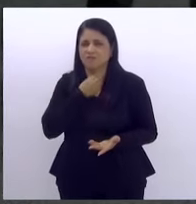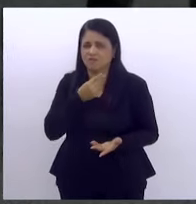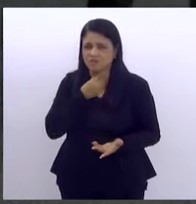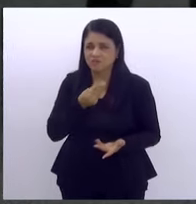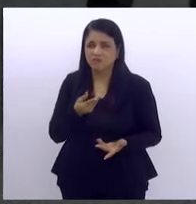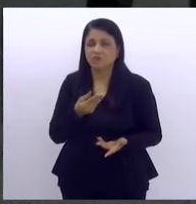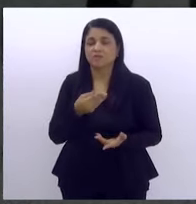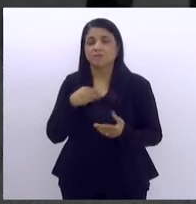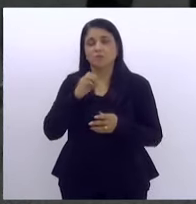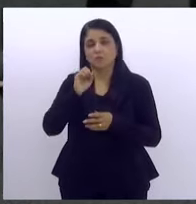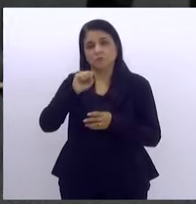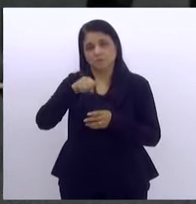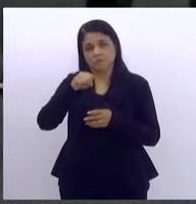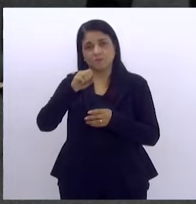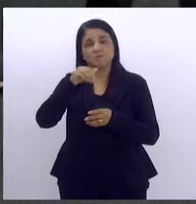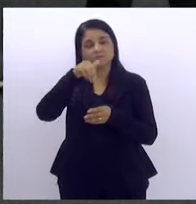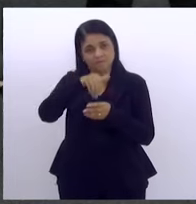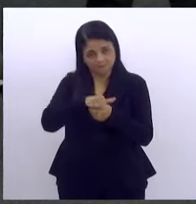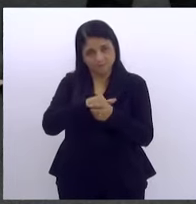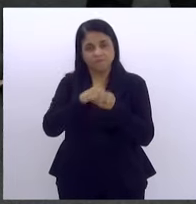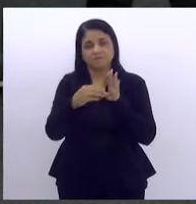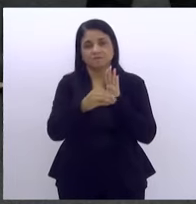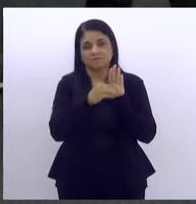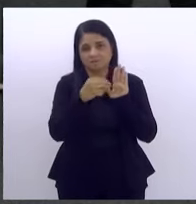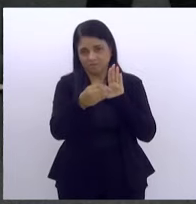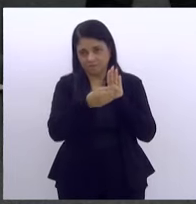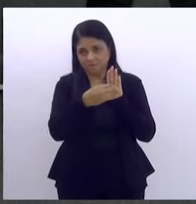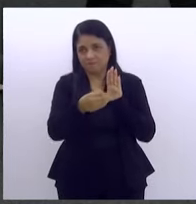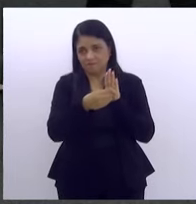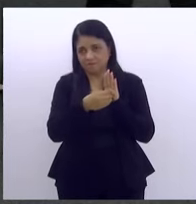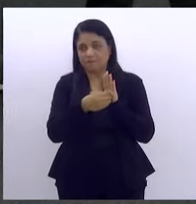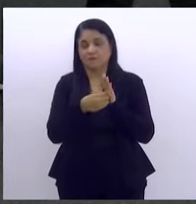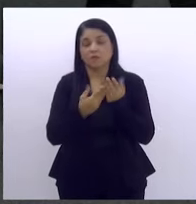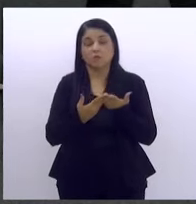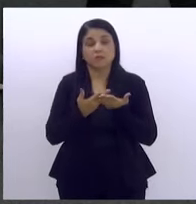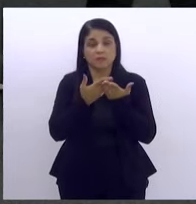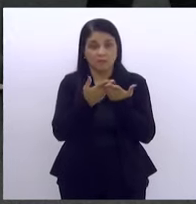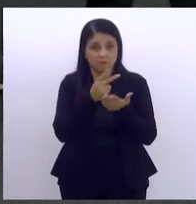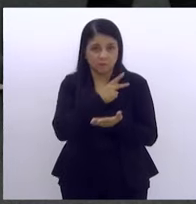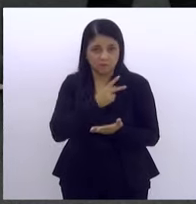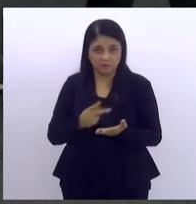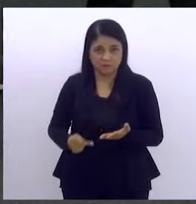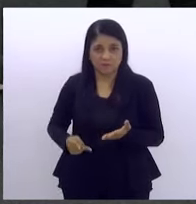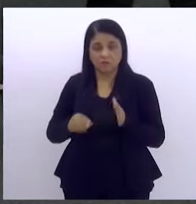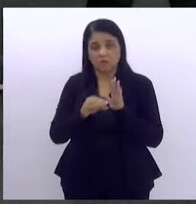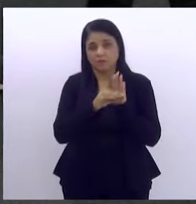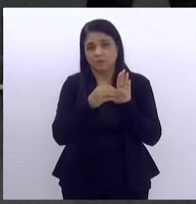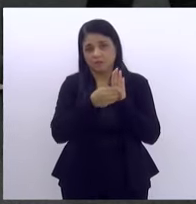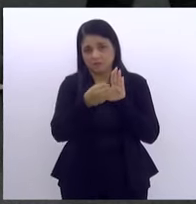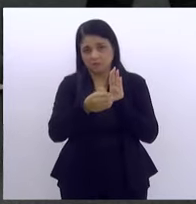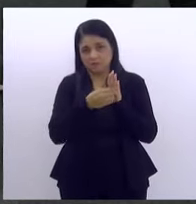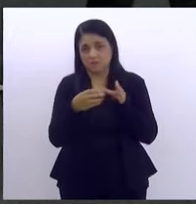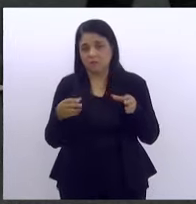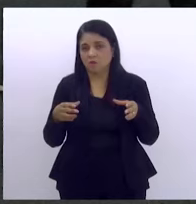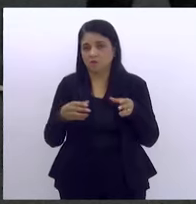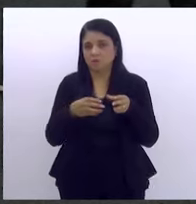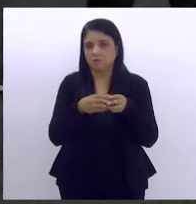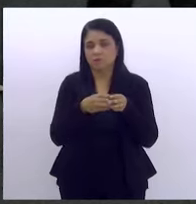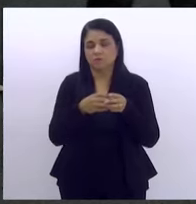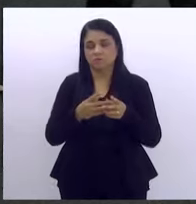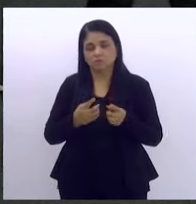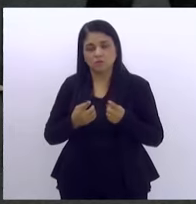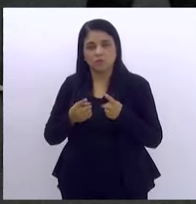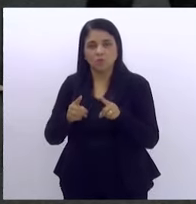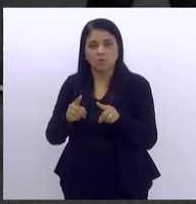favorável. Eu entrego também a essa presidência, presidência de Vossa Excelência, o parecer da Comissão de Combate às Discriminações por